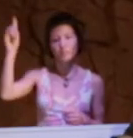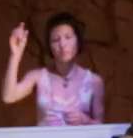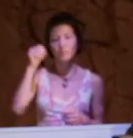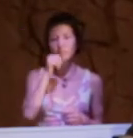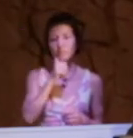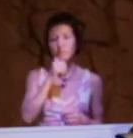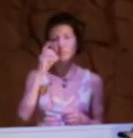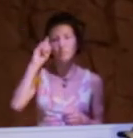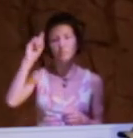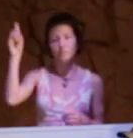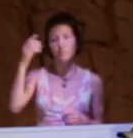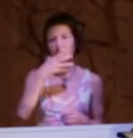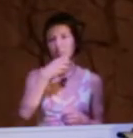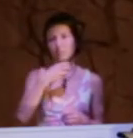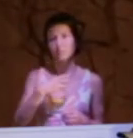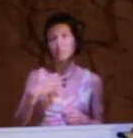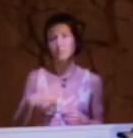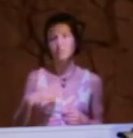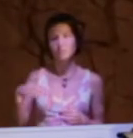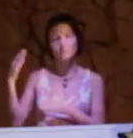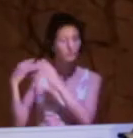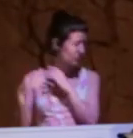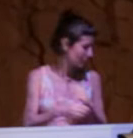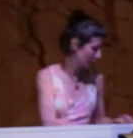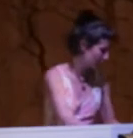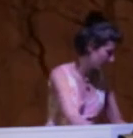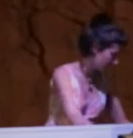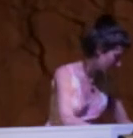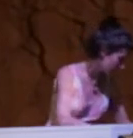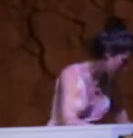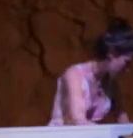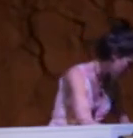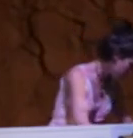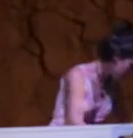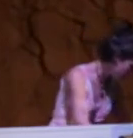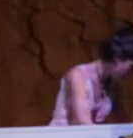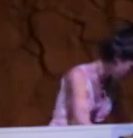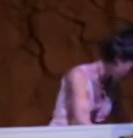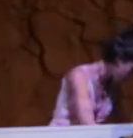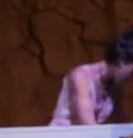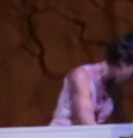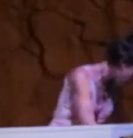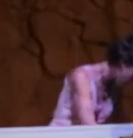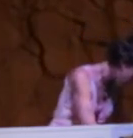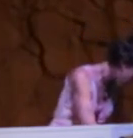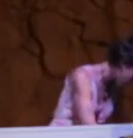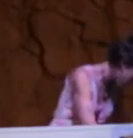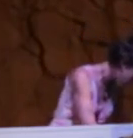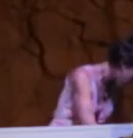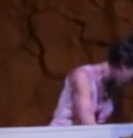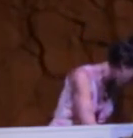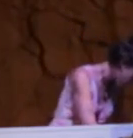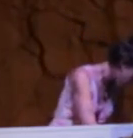Candomblé, a história do Candomblé principalmente. E só que o Príncipe da Beira eu faço primeiro, mas ali começando,